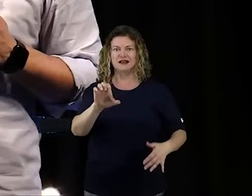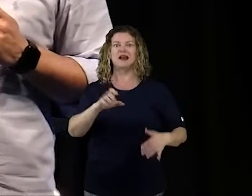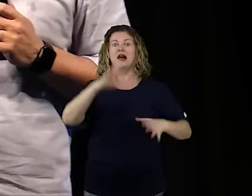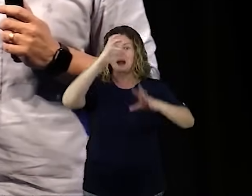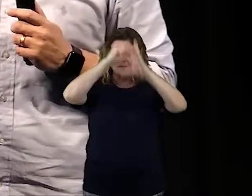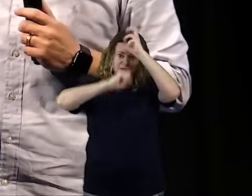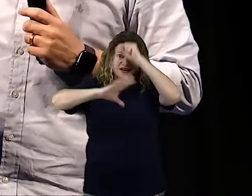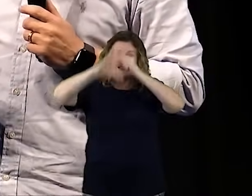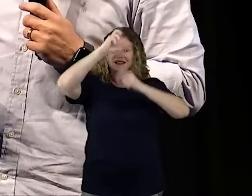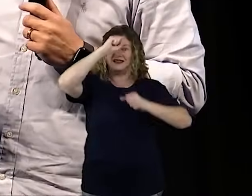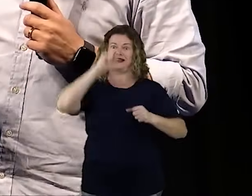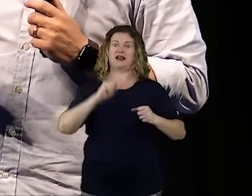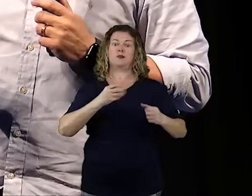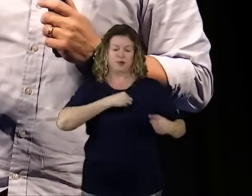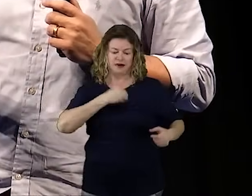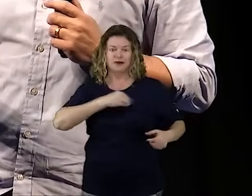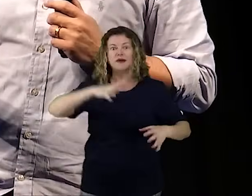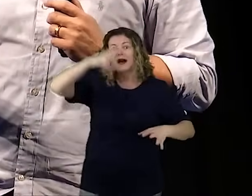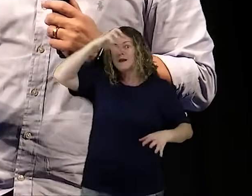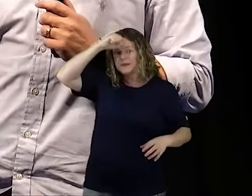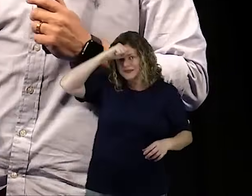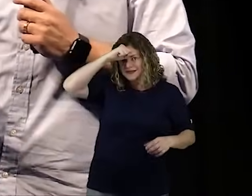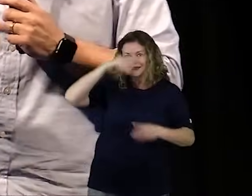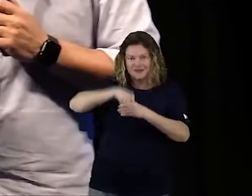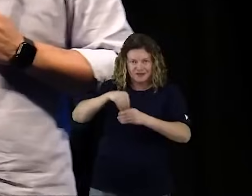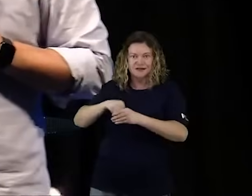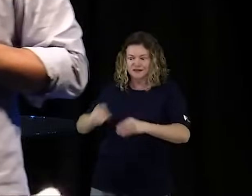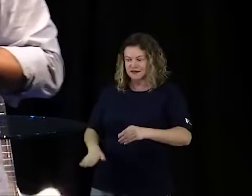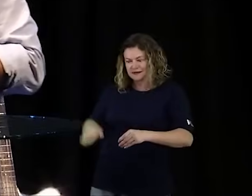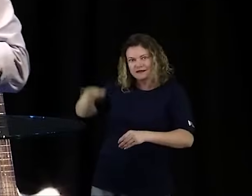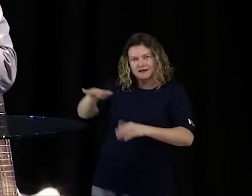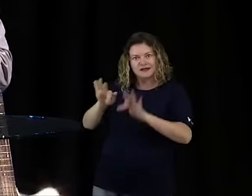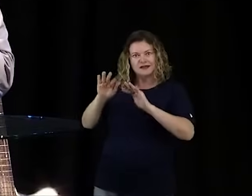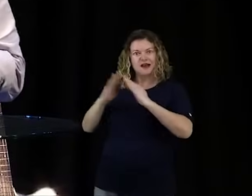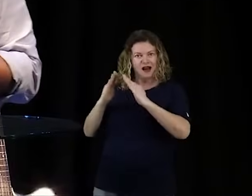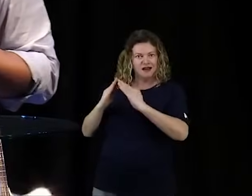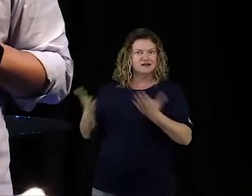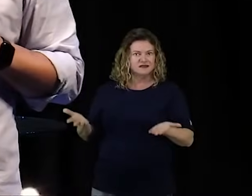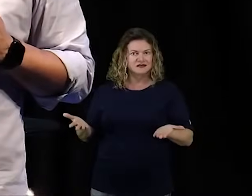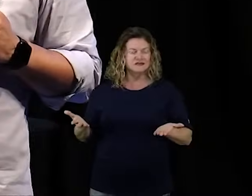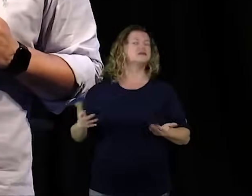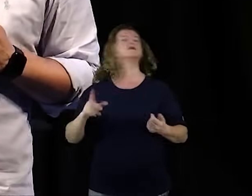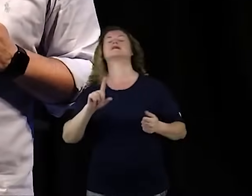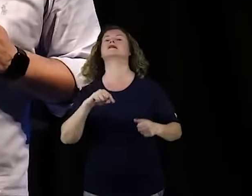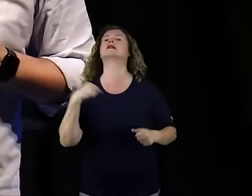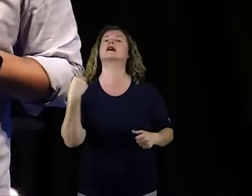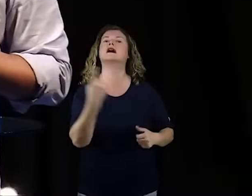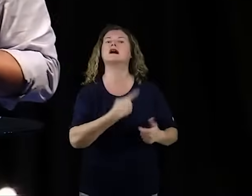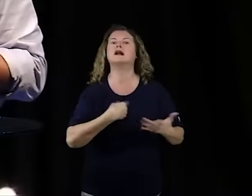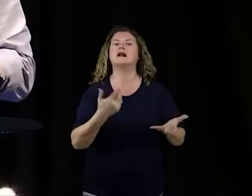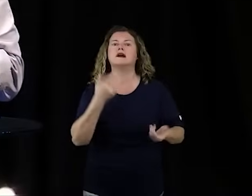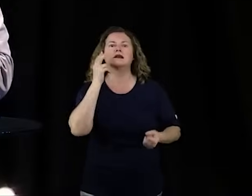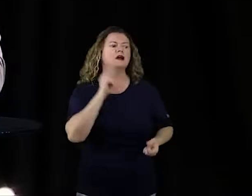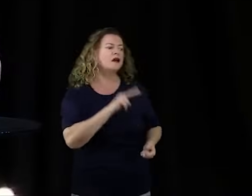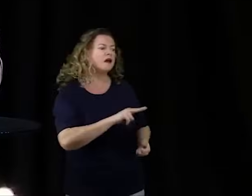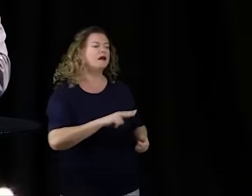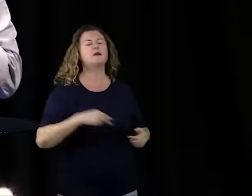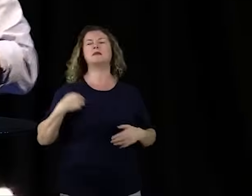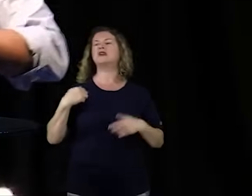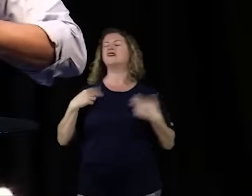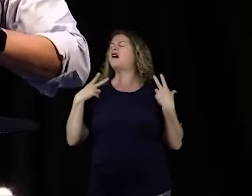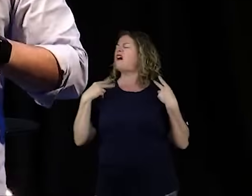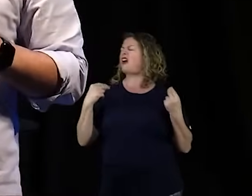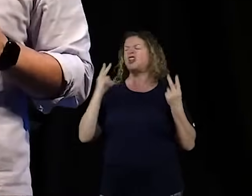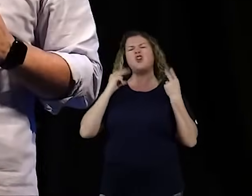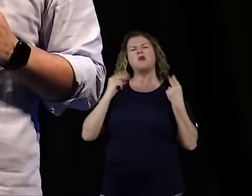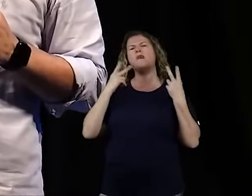pecado apreendido que que nós começamos a achar e avaliar e interpretar como se não fosse pecado como não fosse